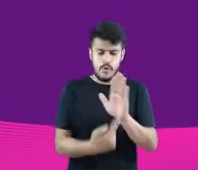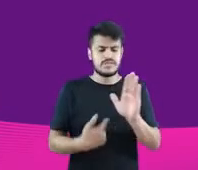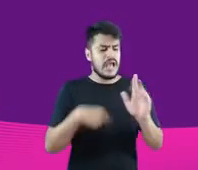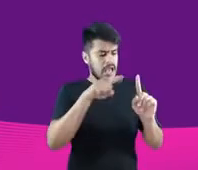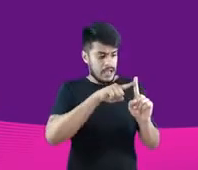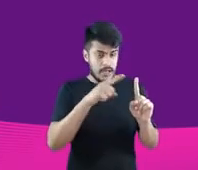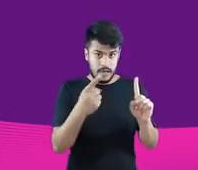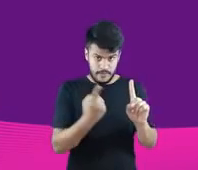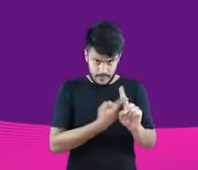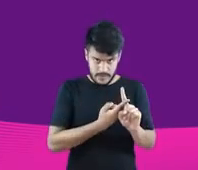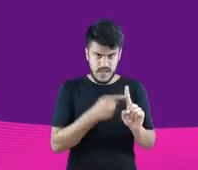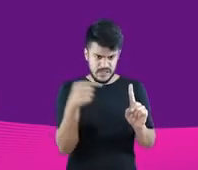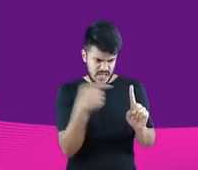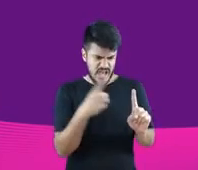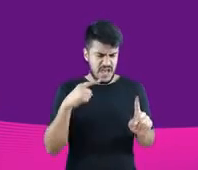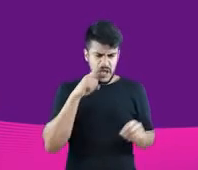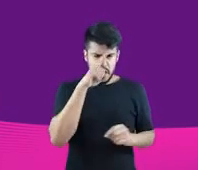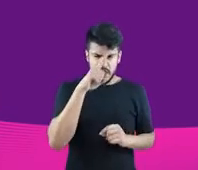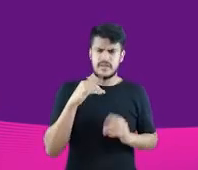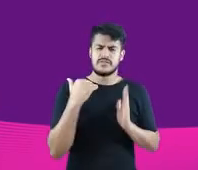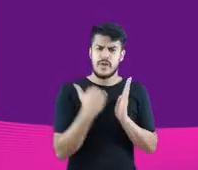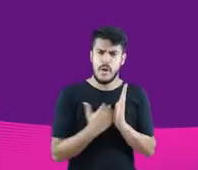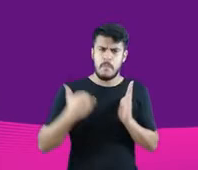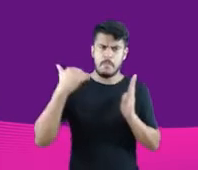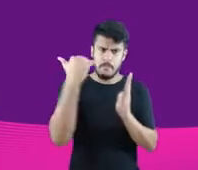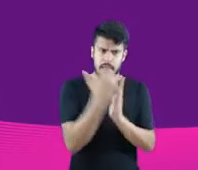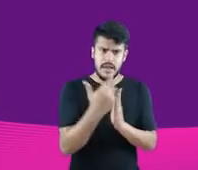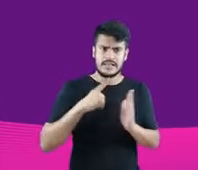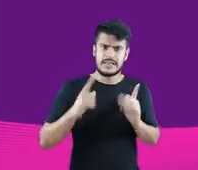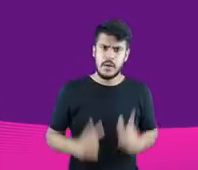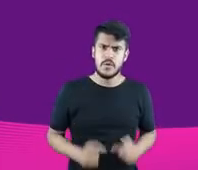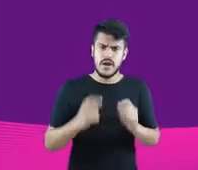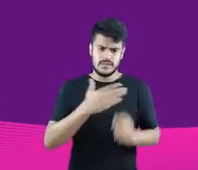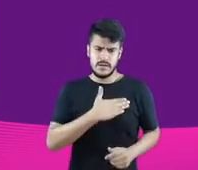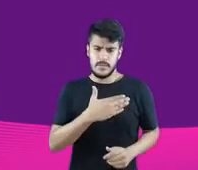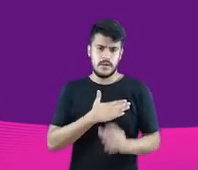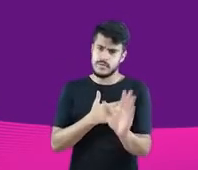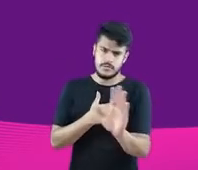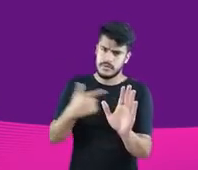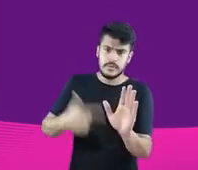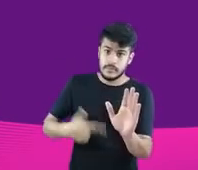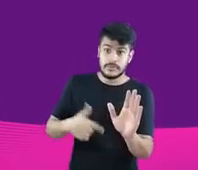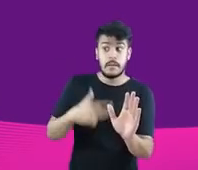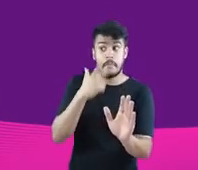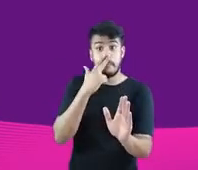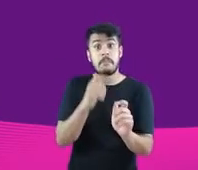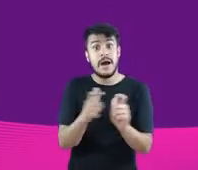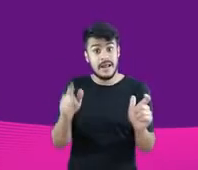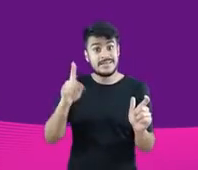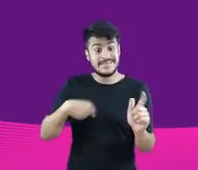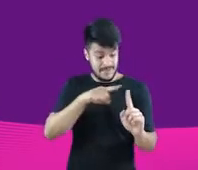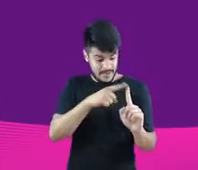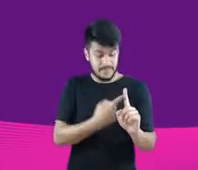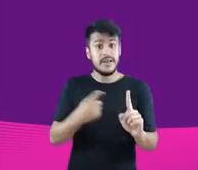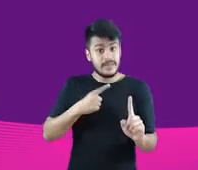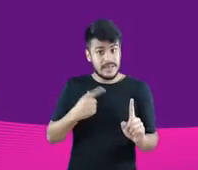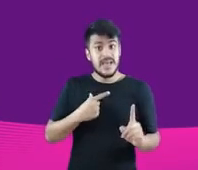o risco de recidiva do câncer de mama, muito pelo contrário, parece até diminuir. Eu trouxe esse